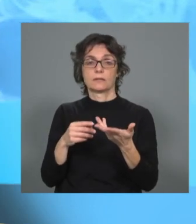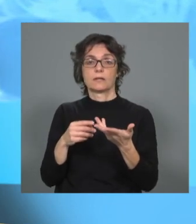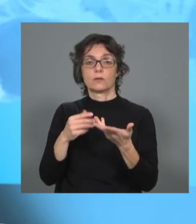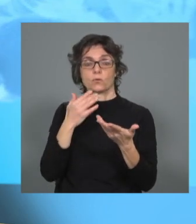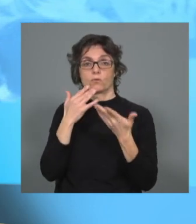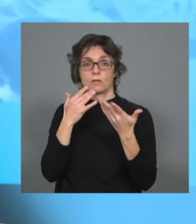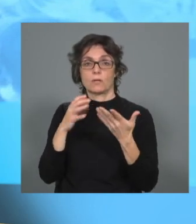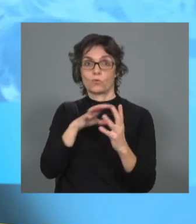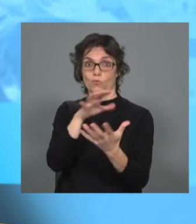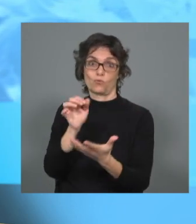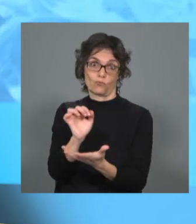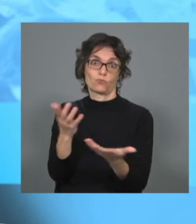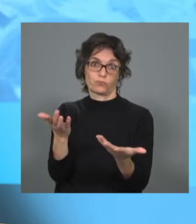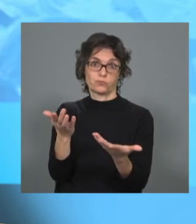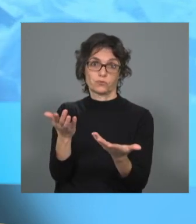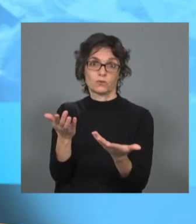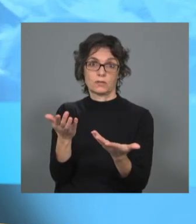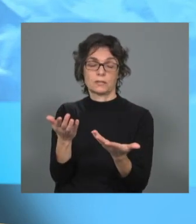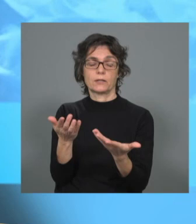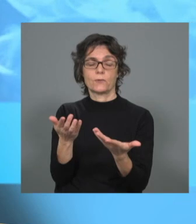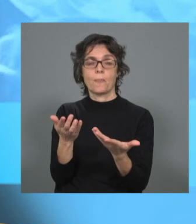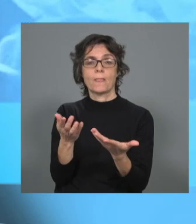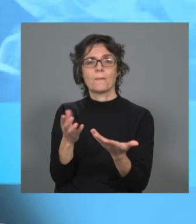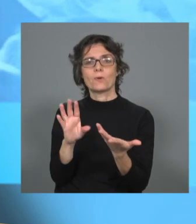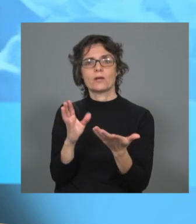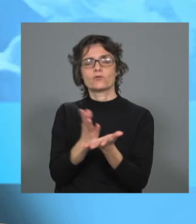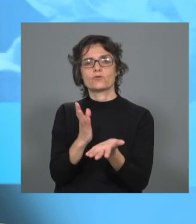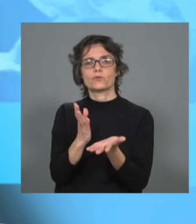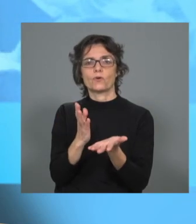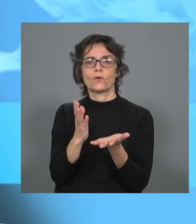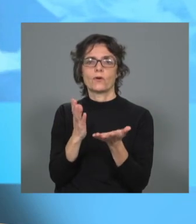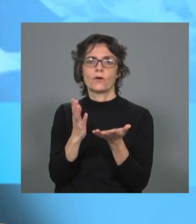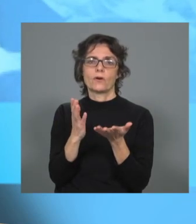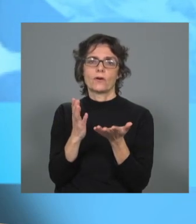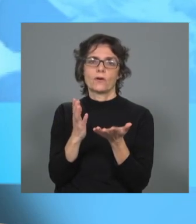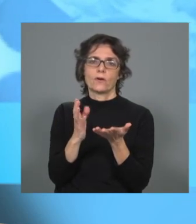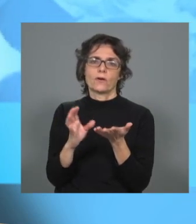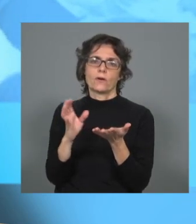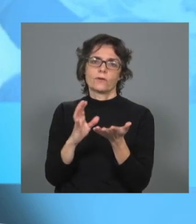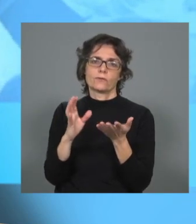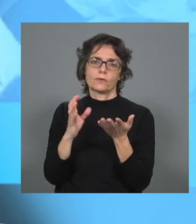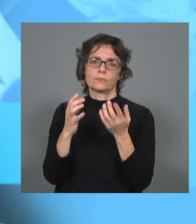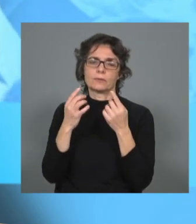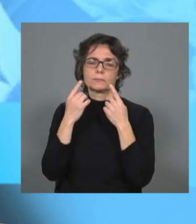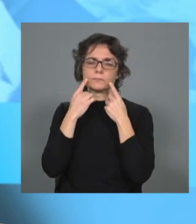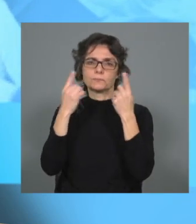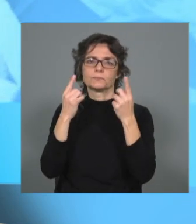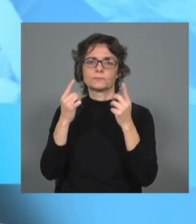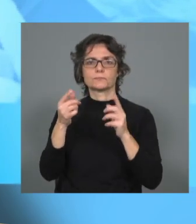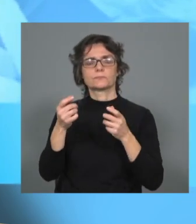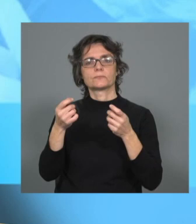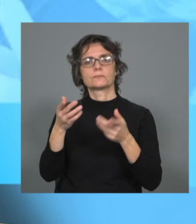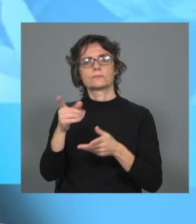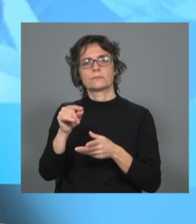teatro, não apenas naquela forma clássica de encenar uma peça e colocá-la no palco, mas de envolver